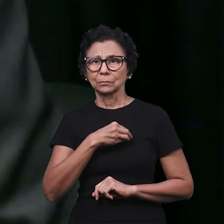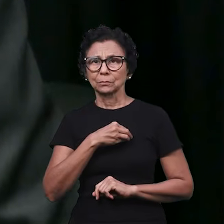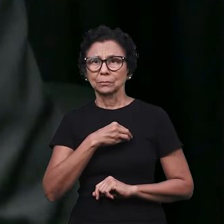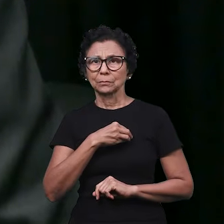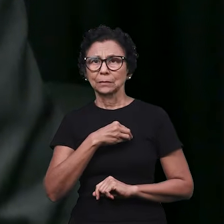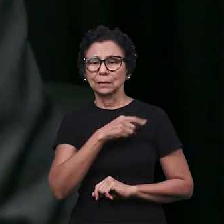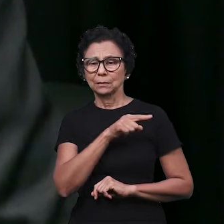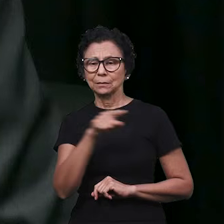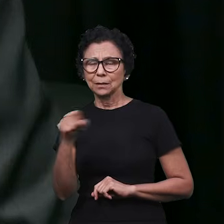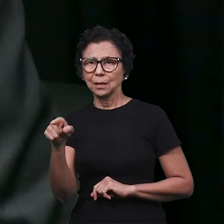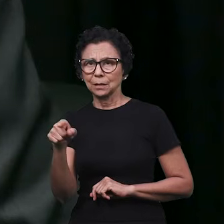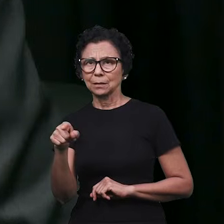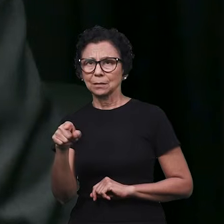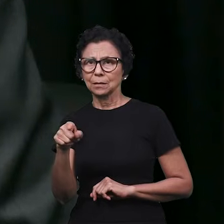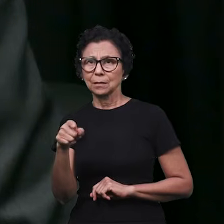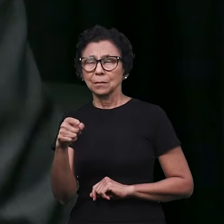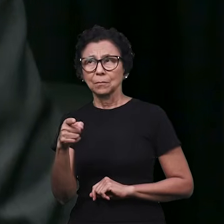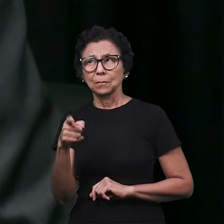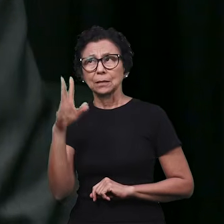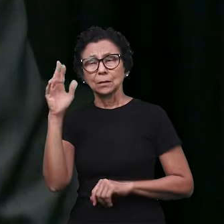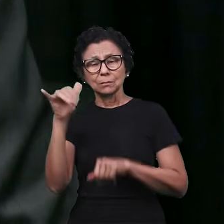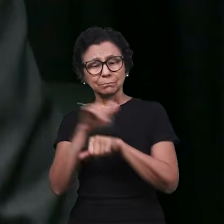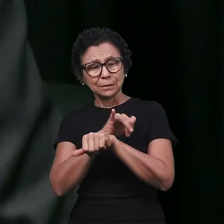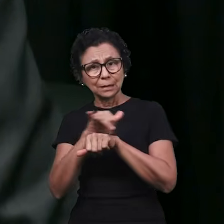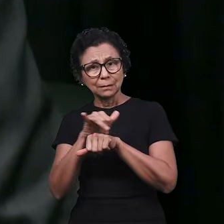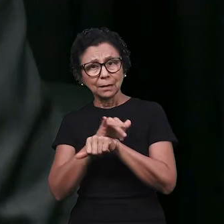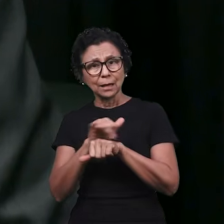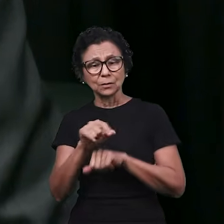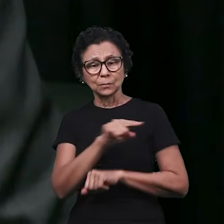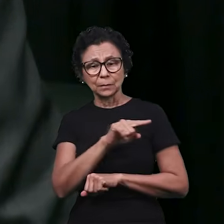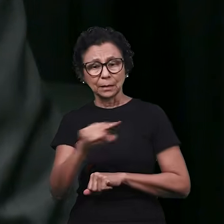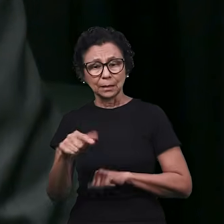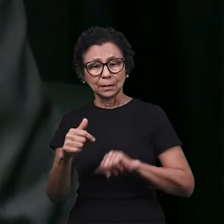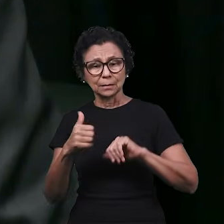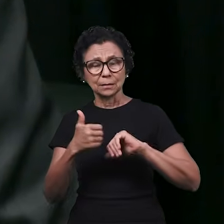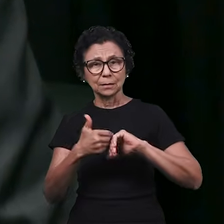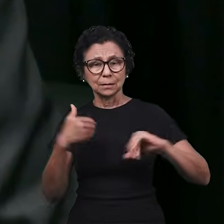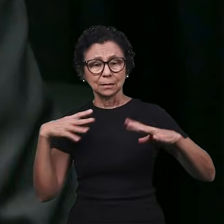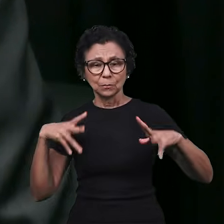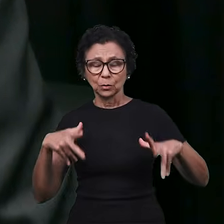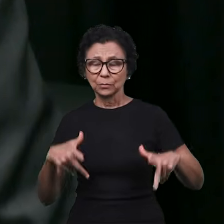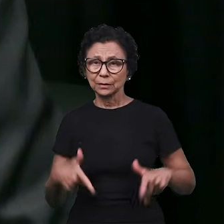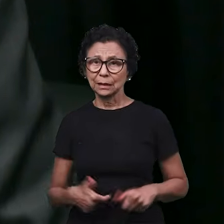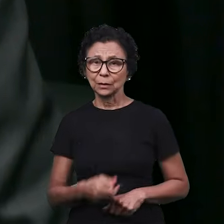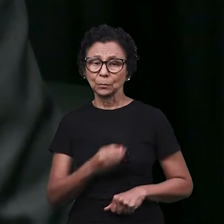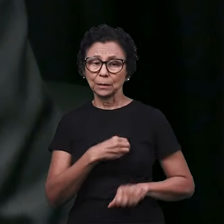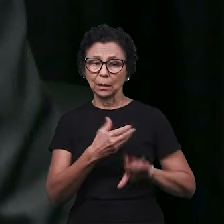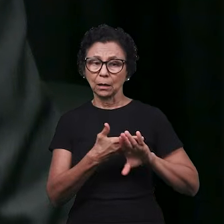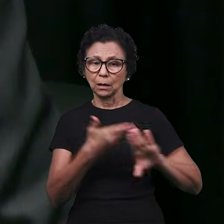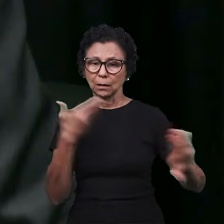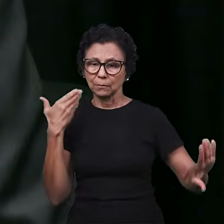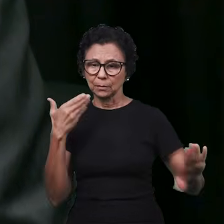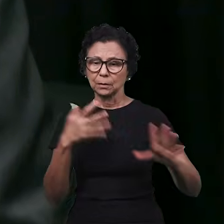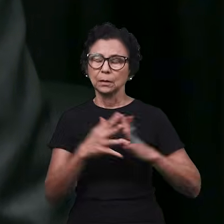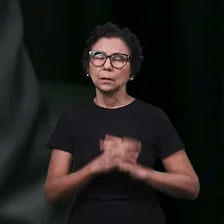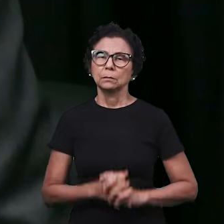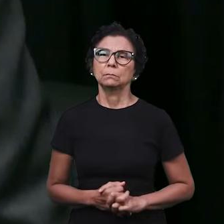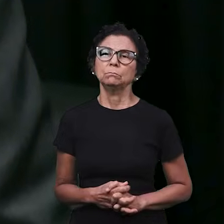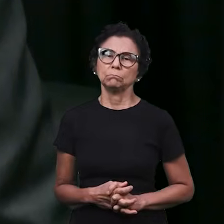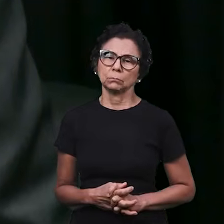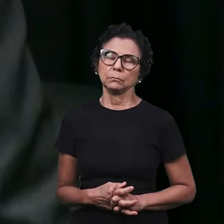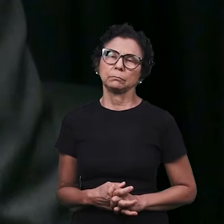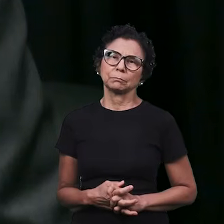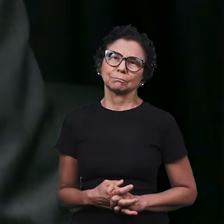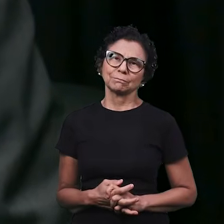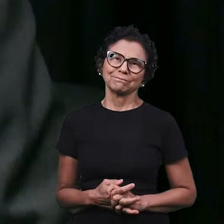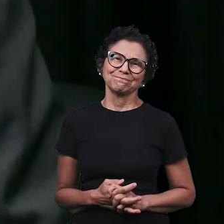vida. Deus sabe quem é o homem, mas ele queria que o homem se afastasse do pecado. Quando nós vemos isso é